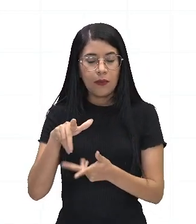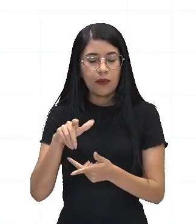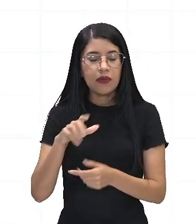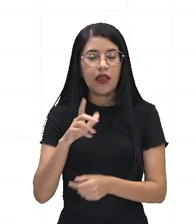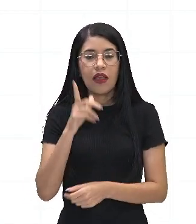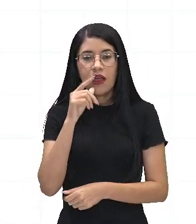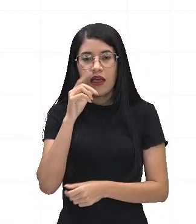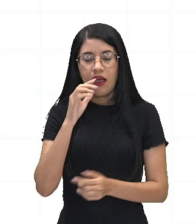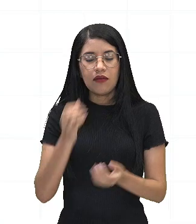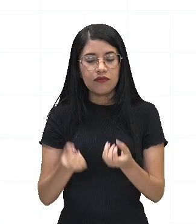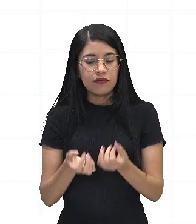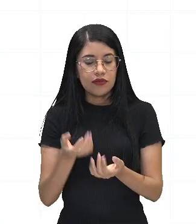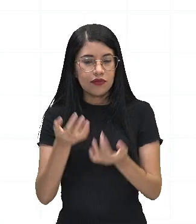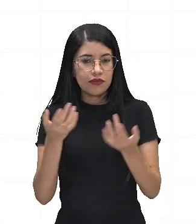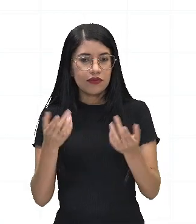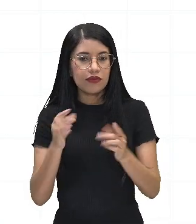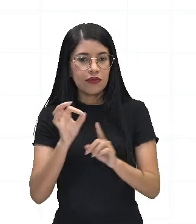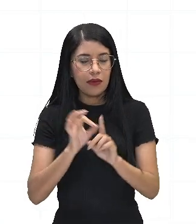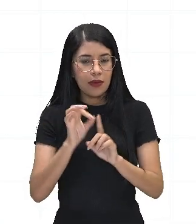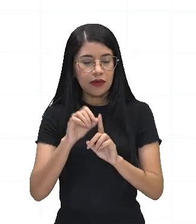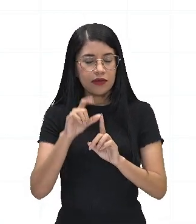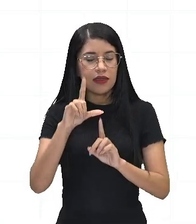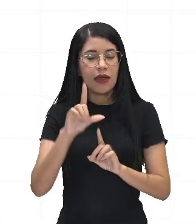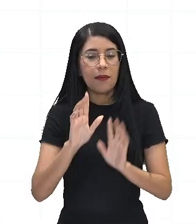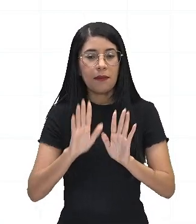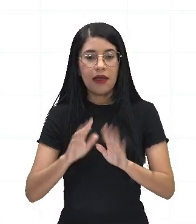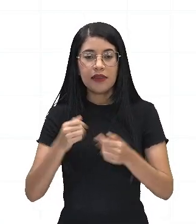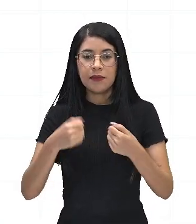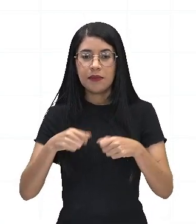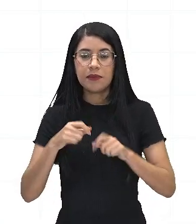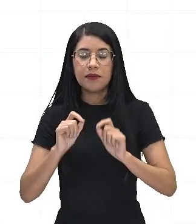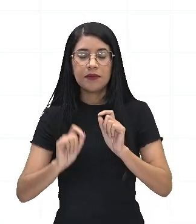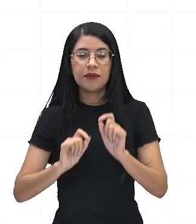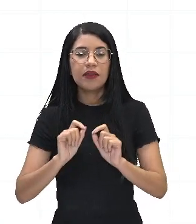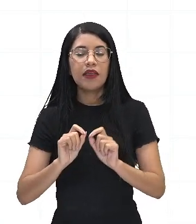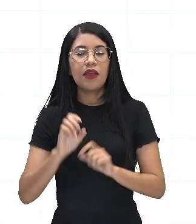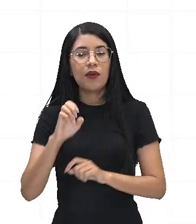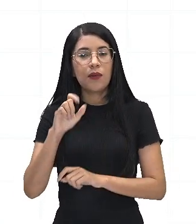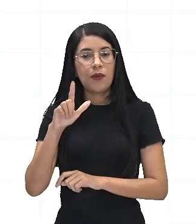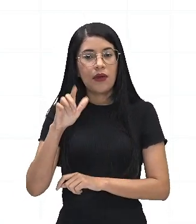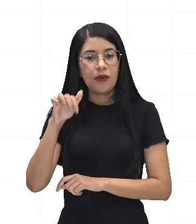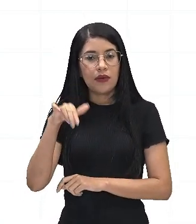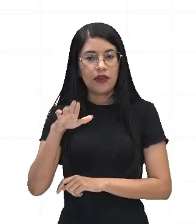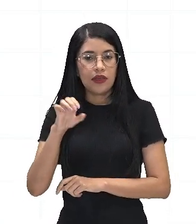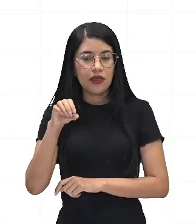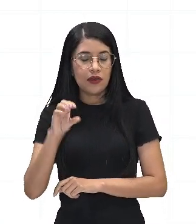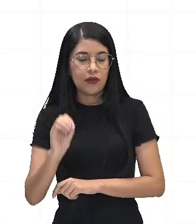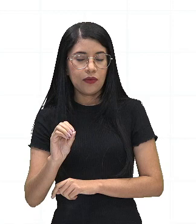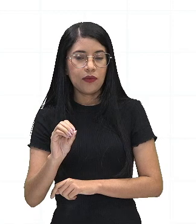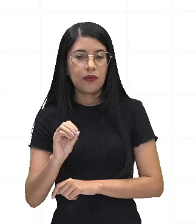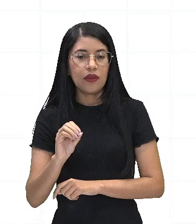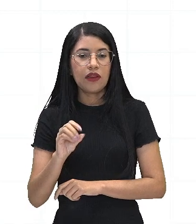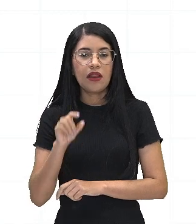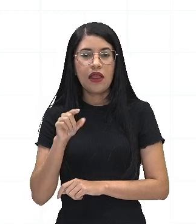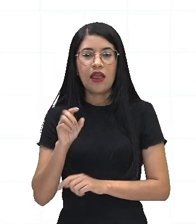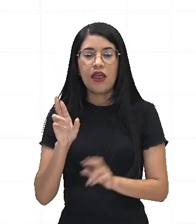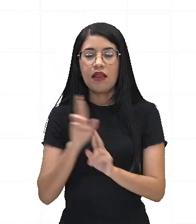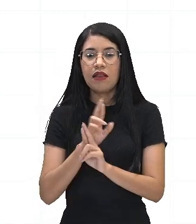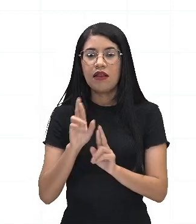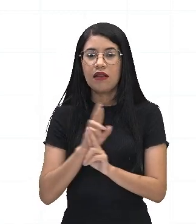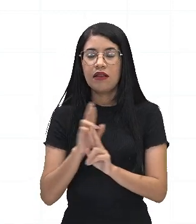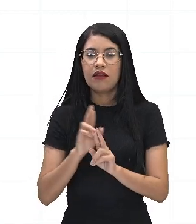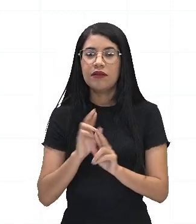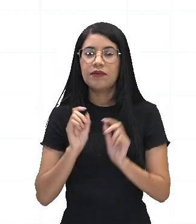águas, mas é preciso que vocês saibam que o El Niño, qual é a relação